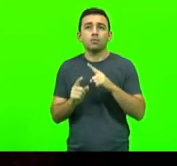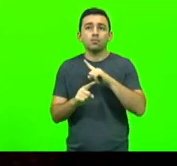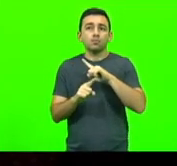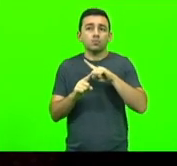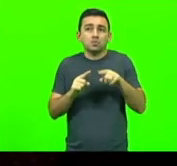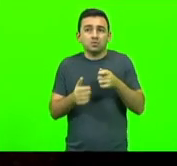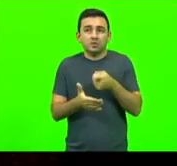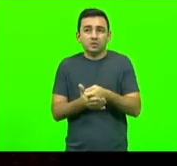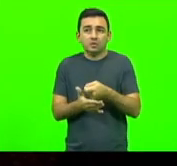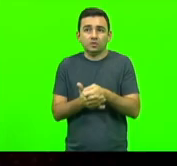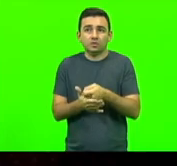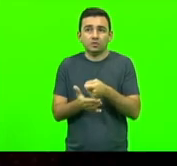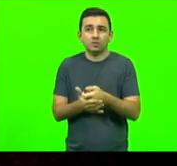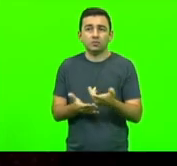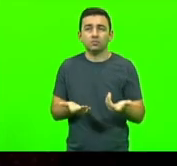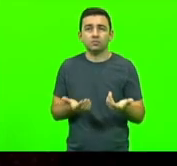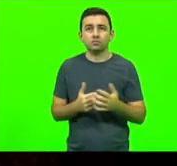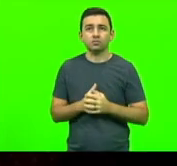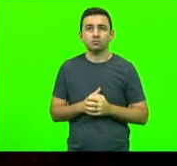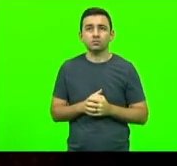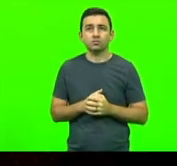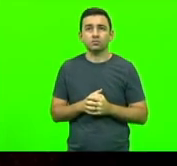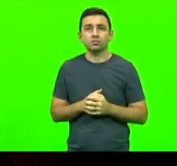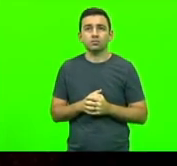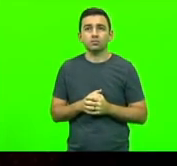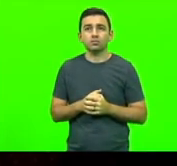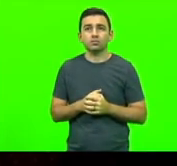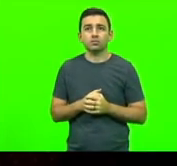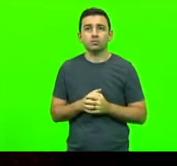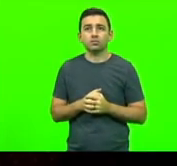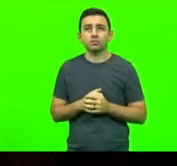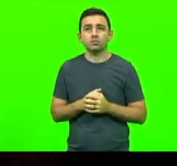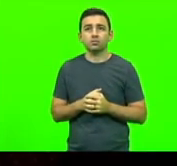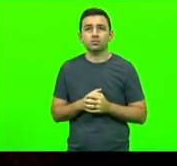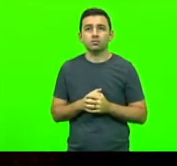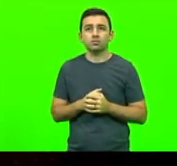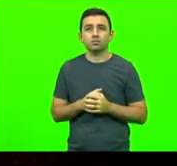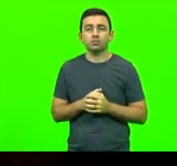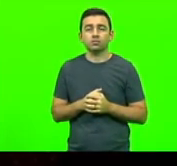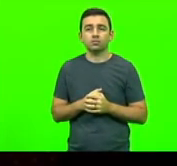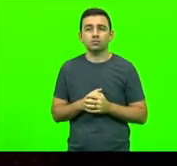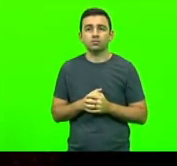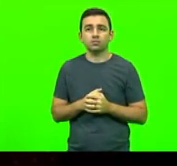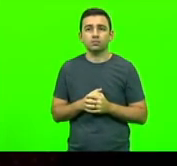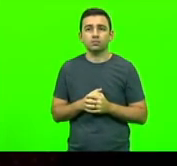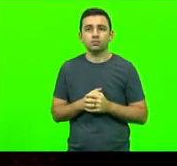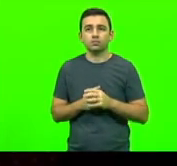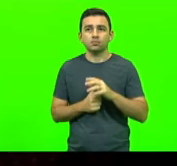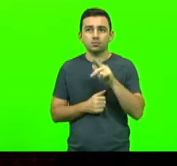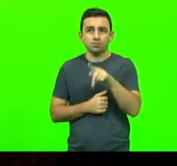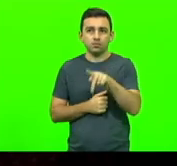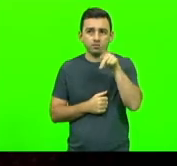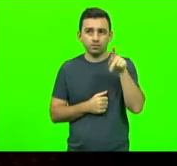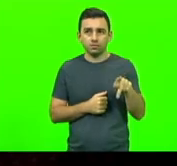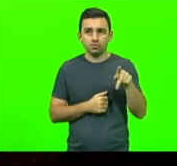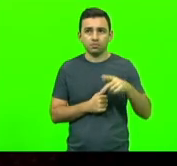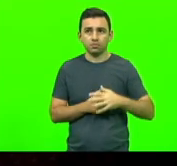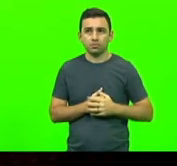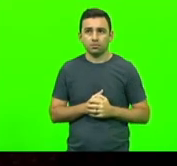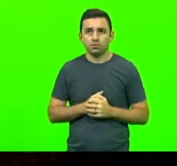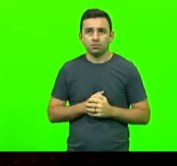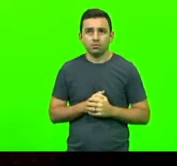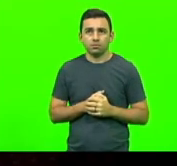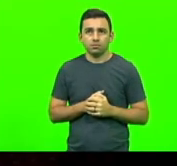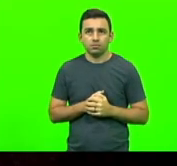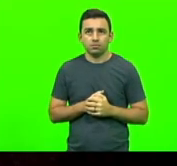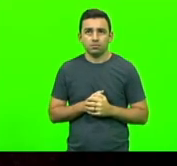compulsória, não existe isso. Fala com os professores da rede pública. Desculpa, eu estou com a palavra. Fala com os professores da CT que não puderam. Desculpa, a palavra está